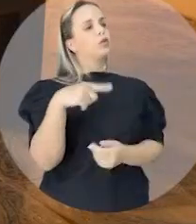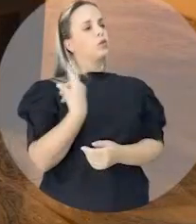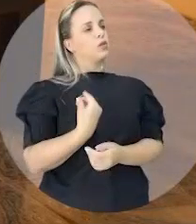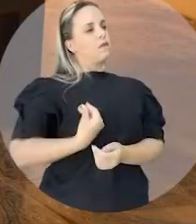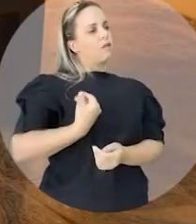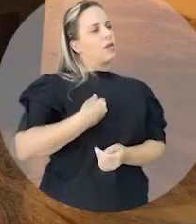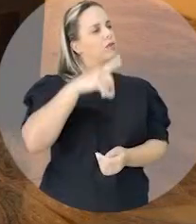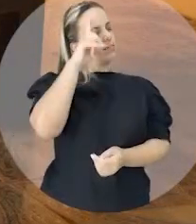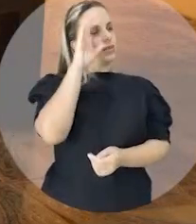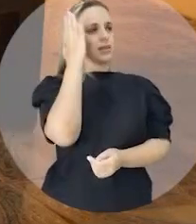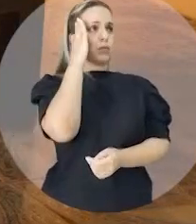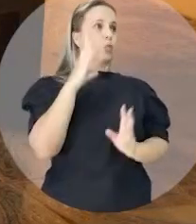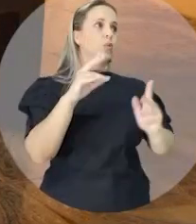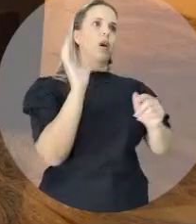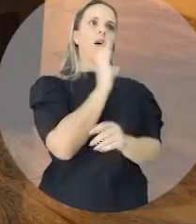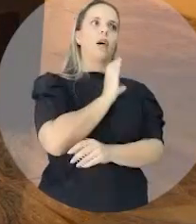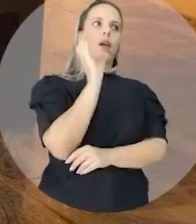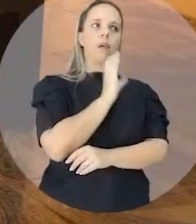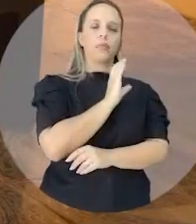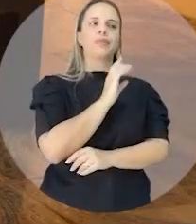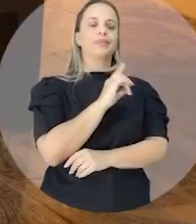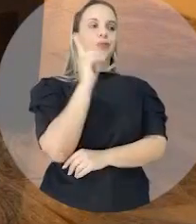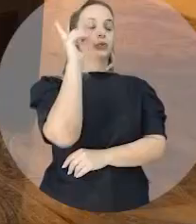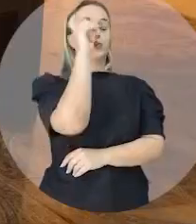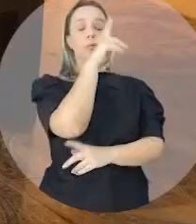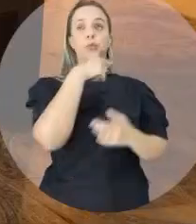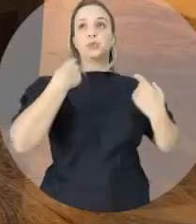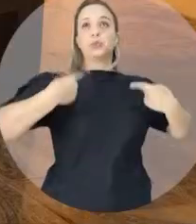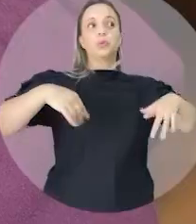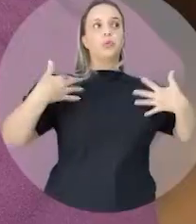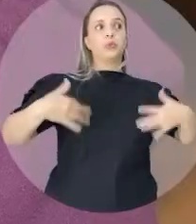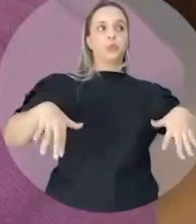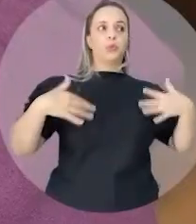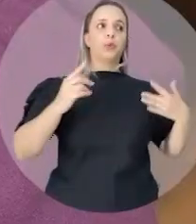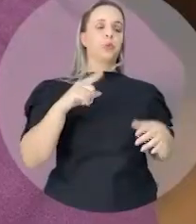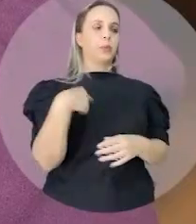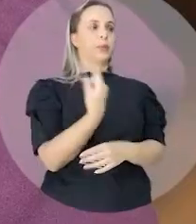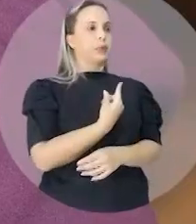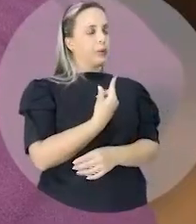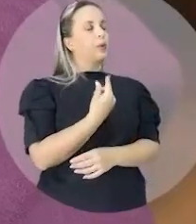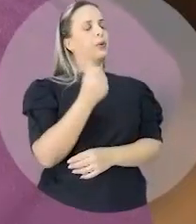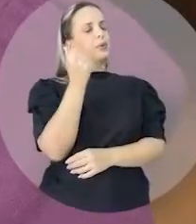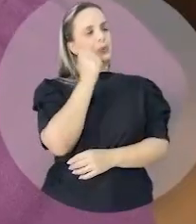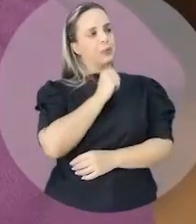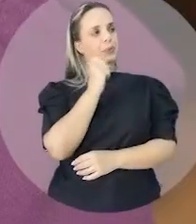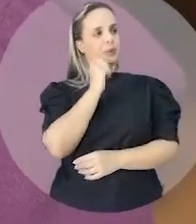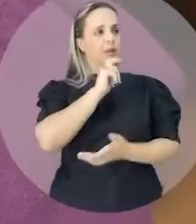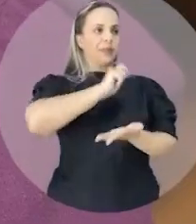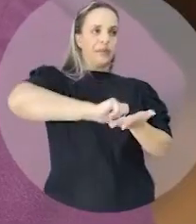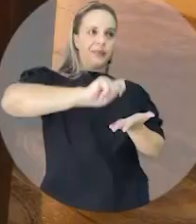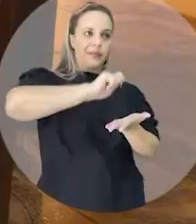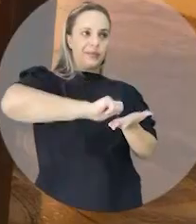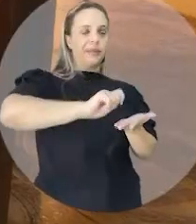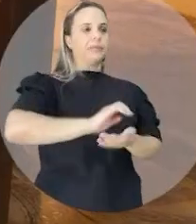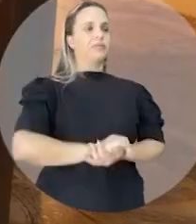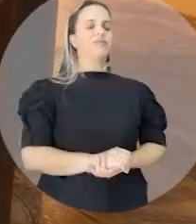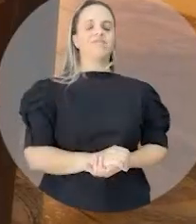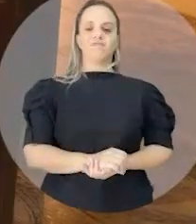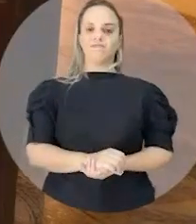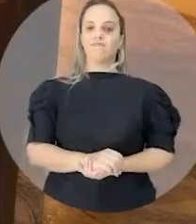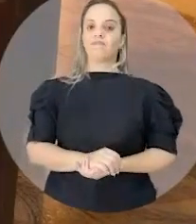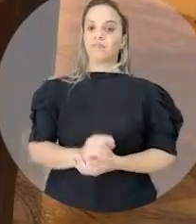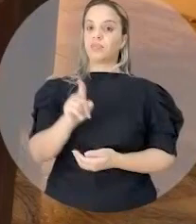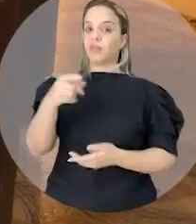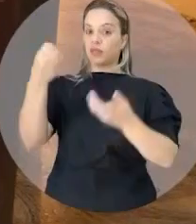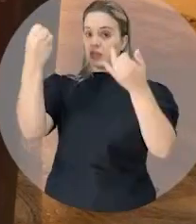vivência corrida, né? É uma coisa muito desafiadora pra gente enquanto escritora. Eu acho que você